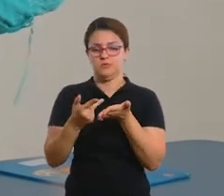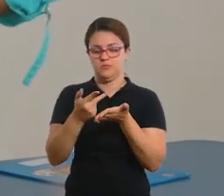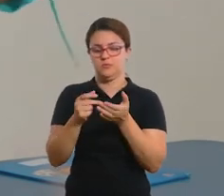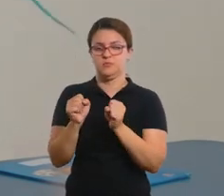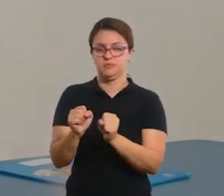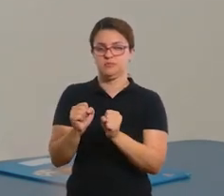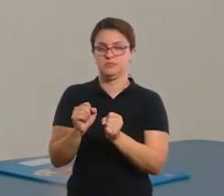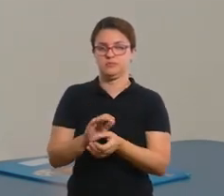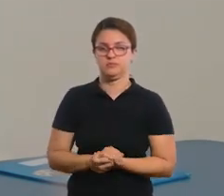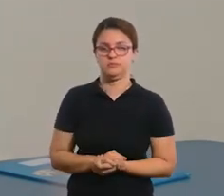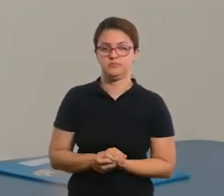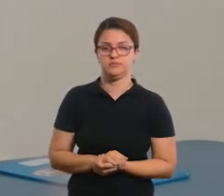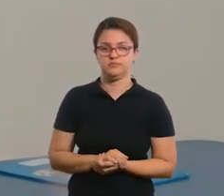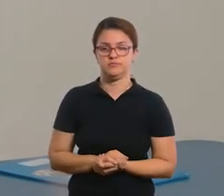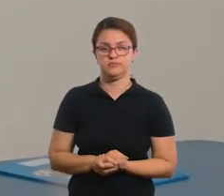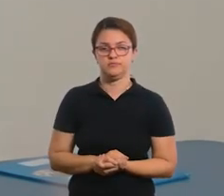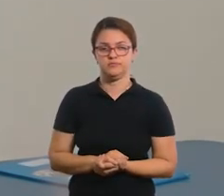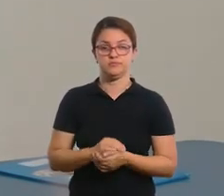caderninho.